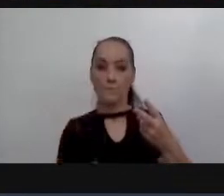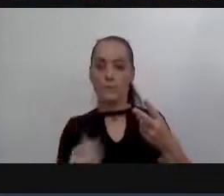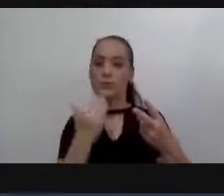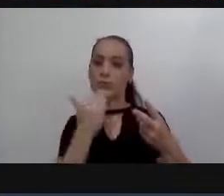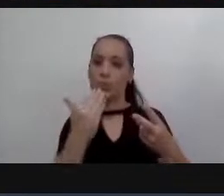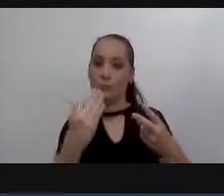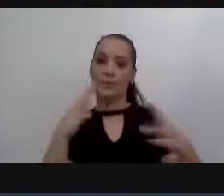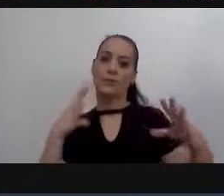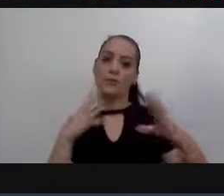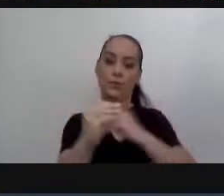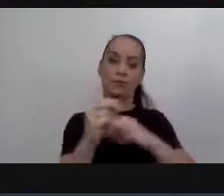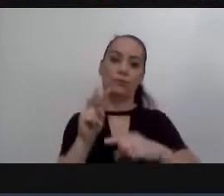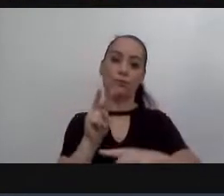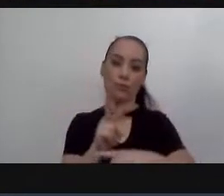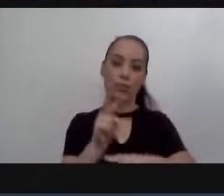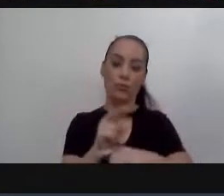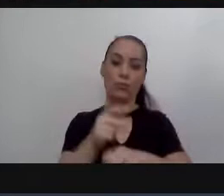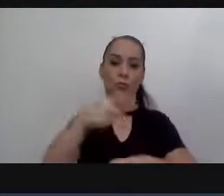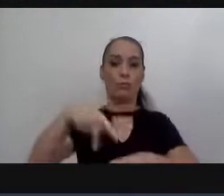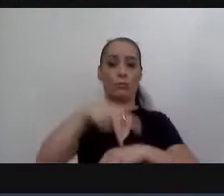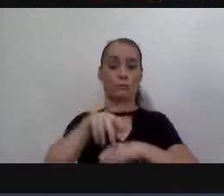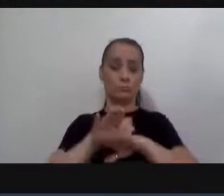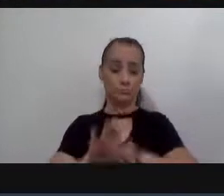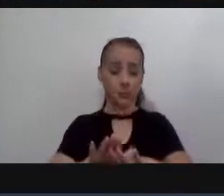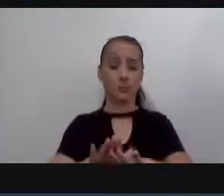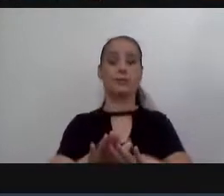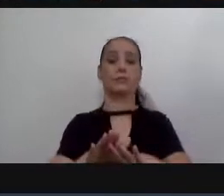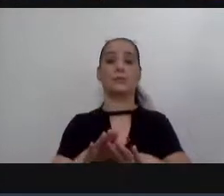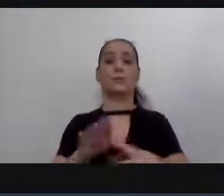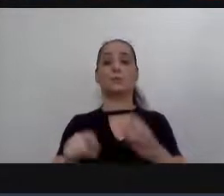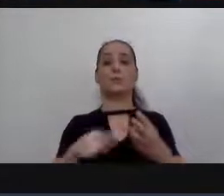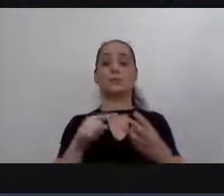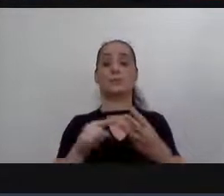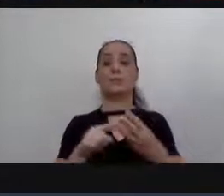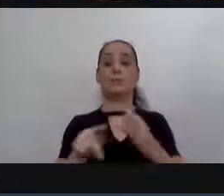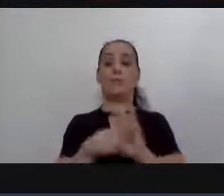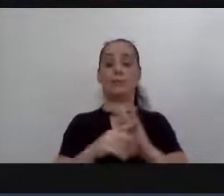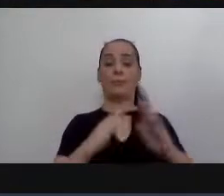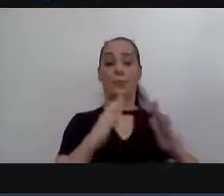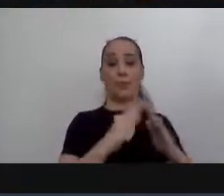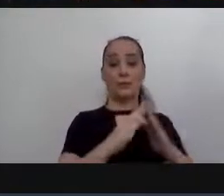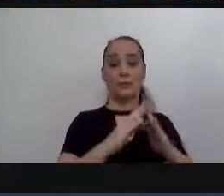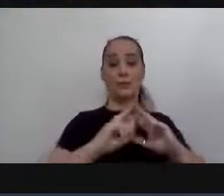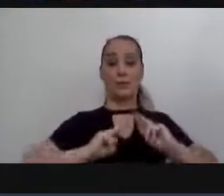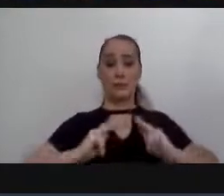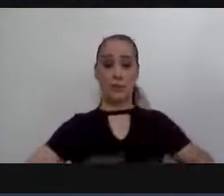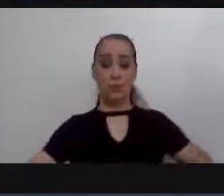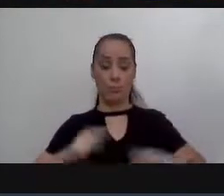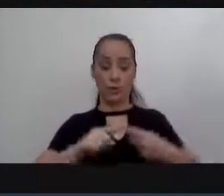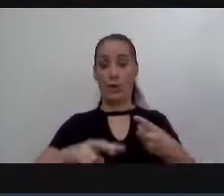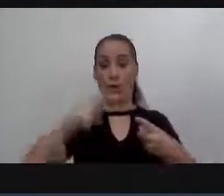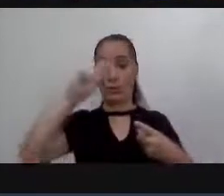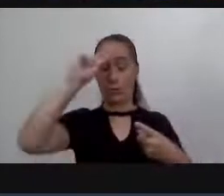situação de vulnerabilidade, porque a gente tem residentes humanitários como os haitianos e sírios, mas os venezuelanos, apesar de muitos estarem em situação